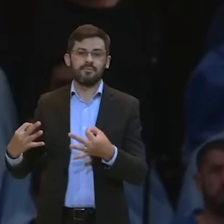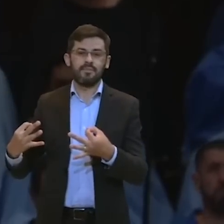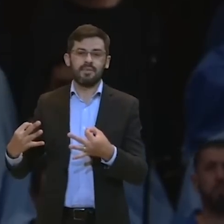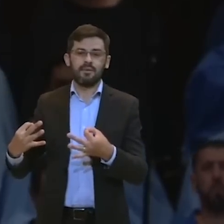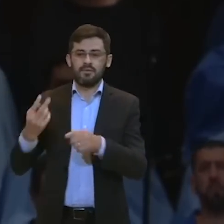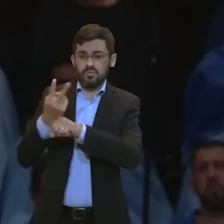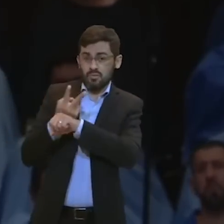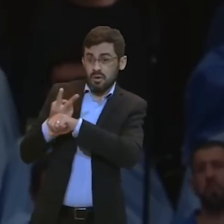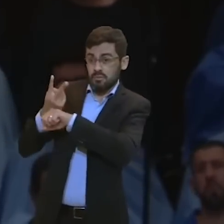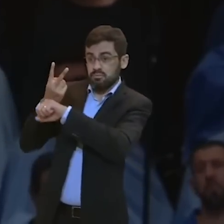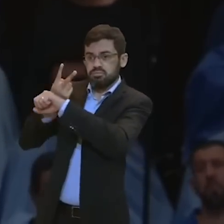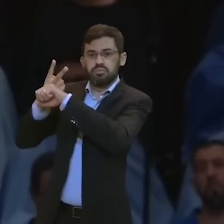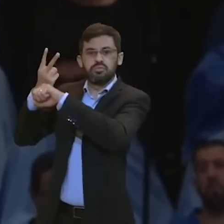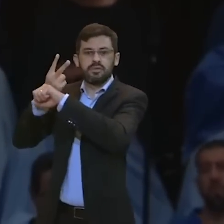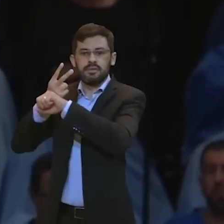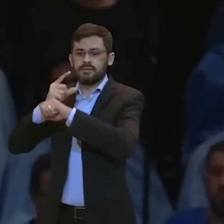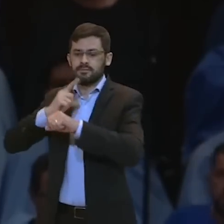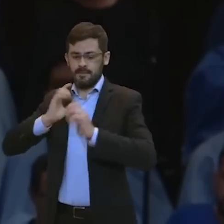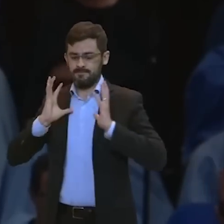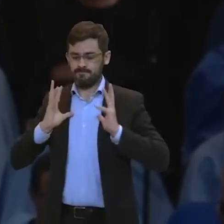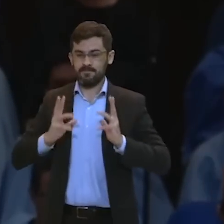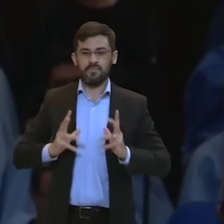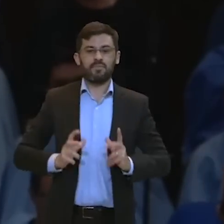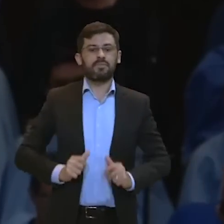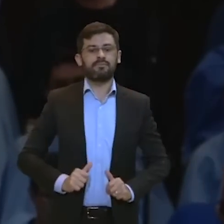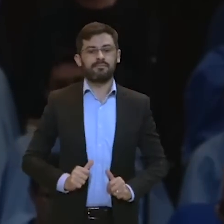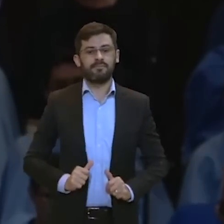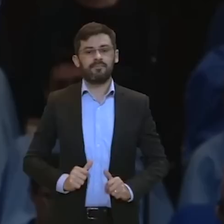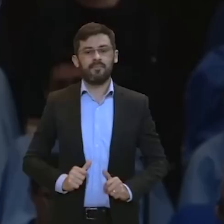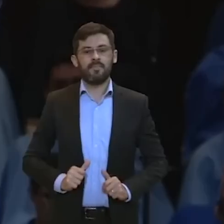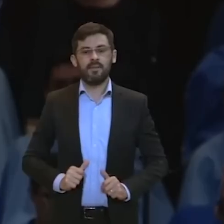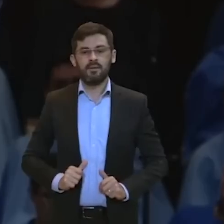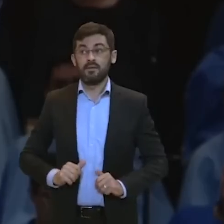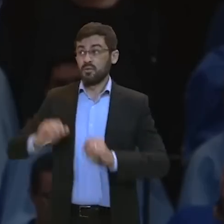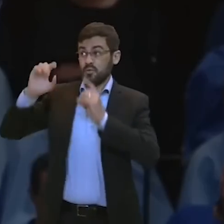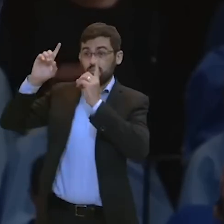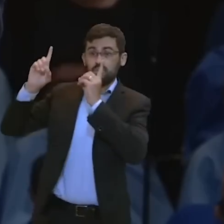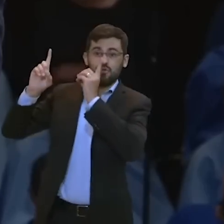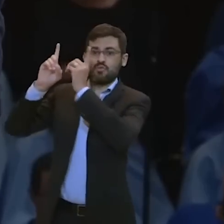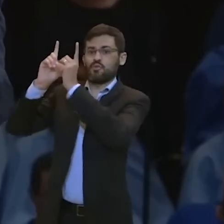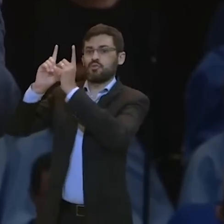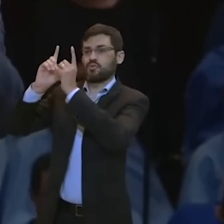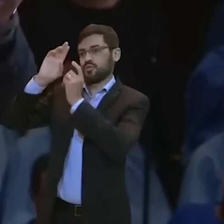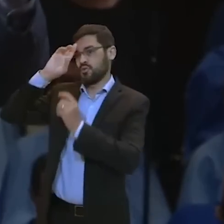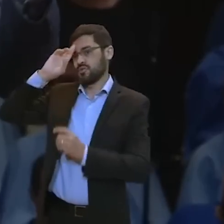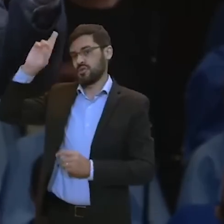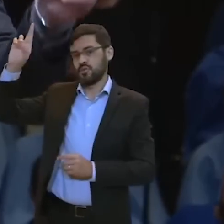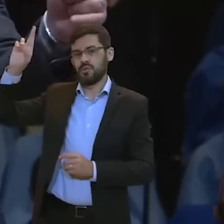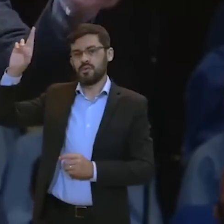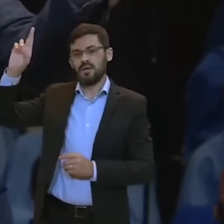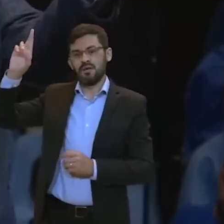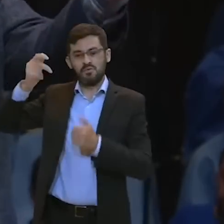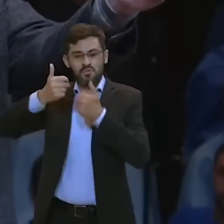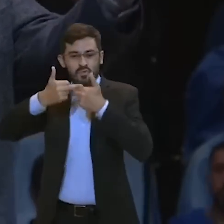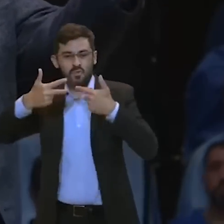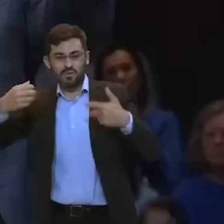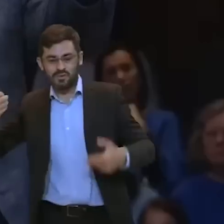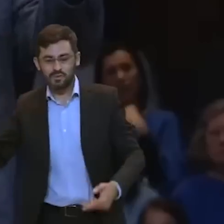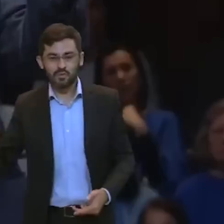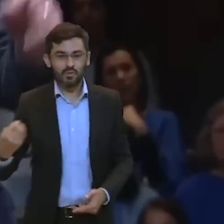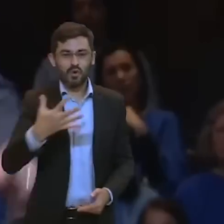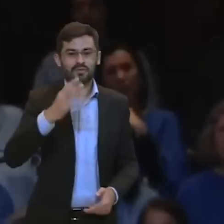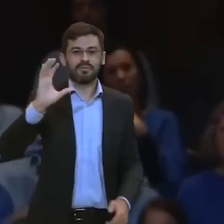com a busca dessa santificação, o encontro com o Senhor, algo novo de